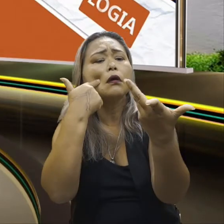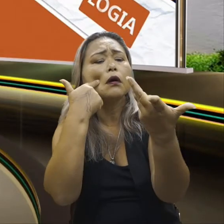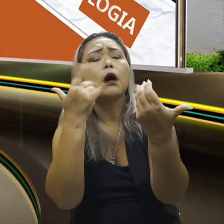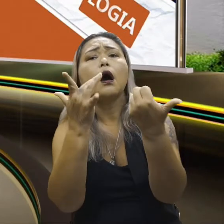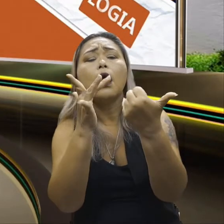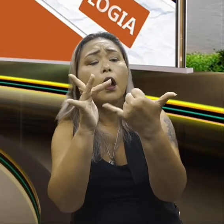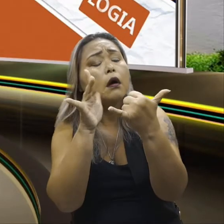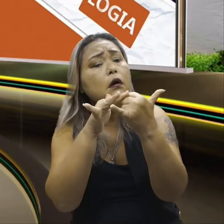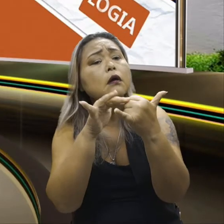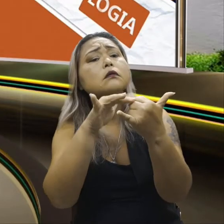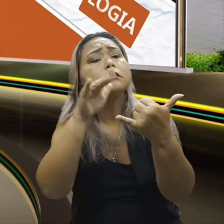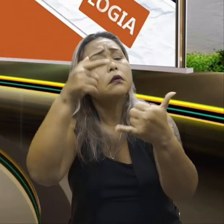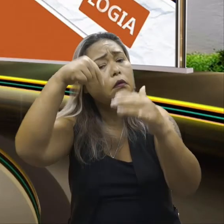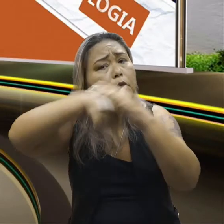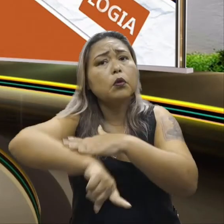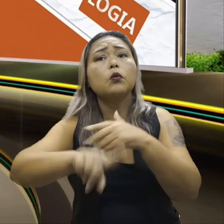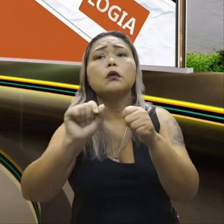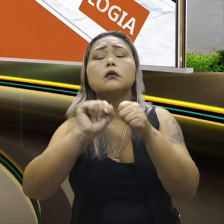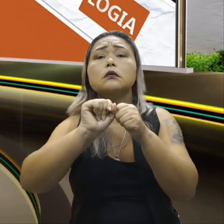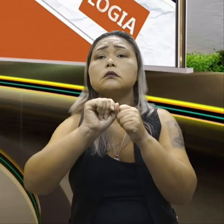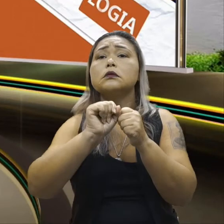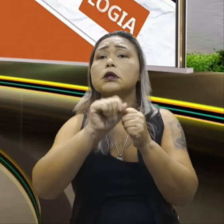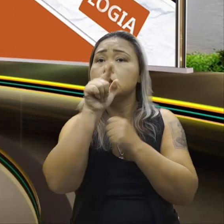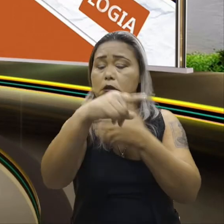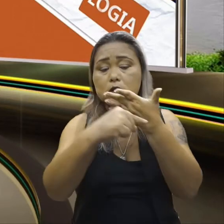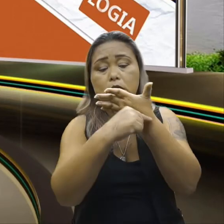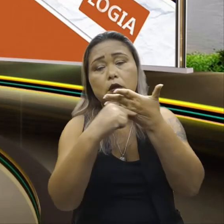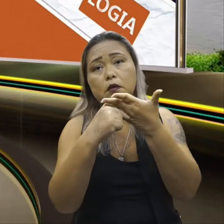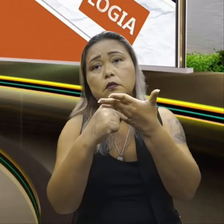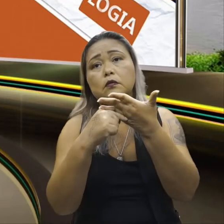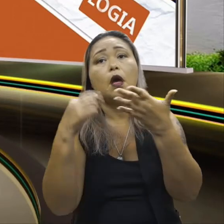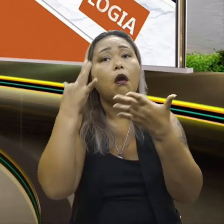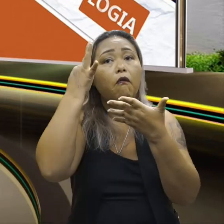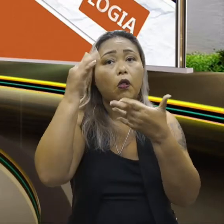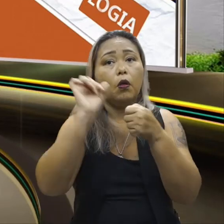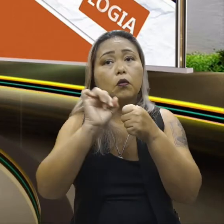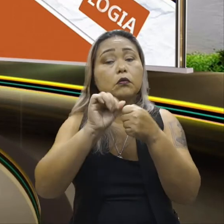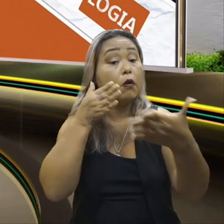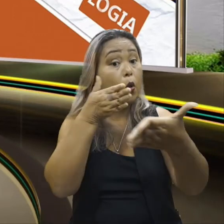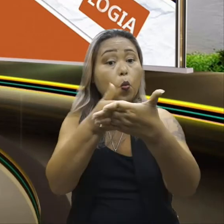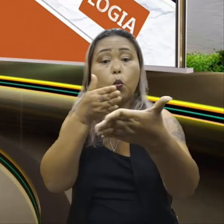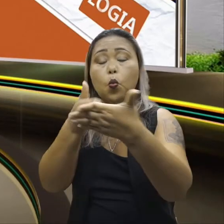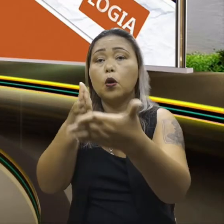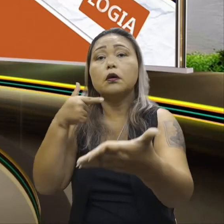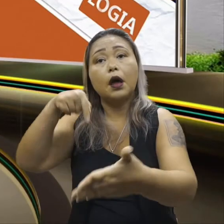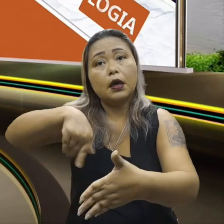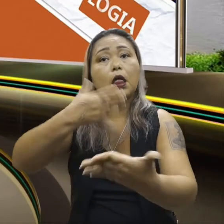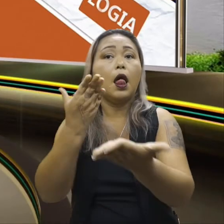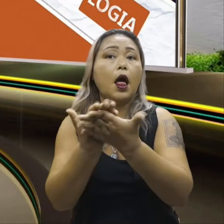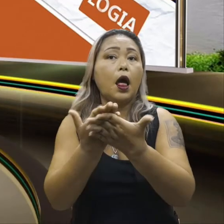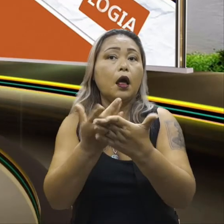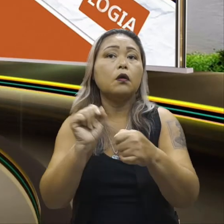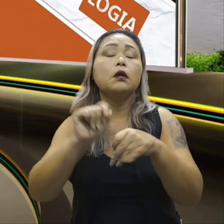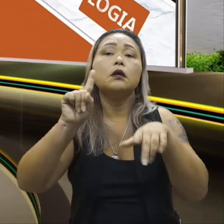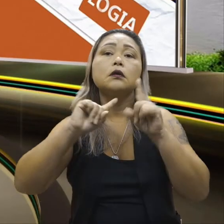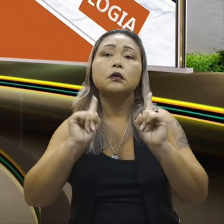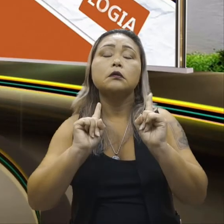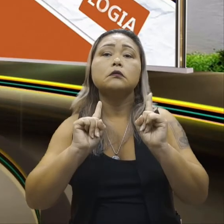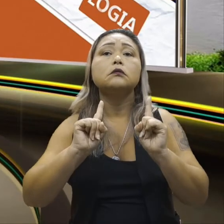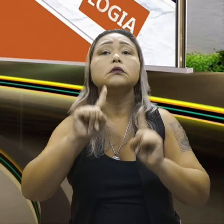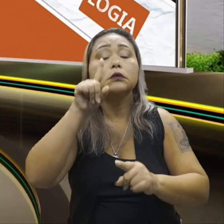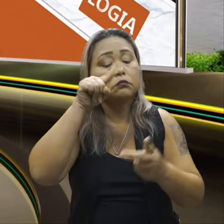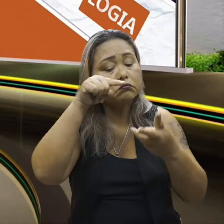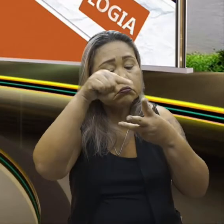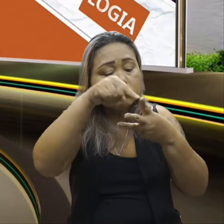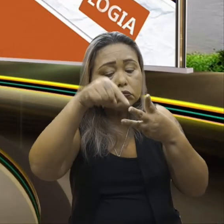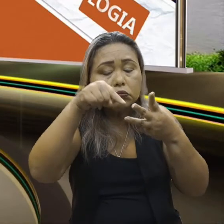mais aprofundadamente desses autores. Então, não fiquem limitados à nossa aula, porque eles são muito bons para